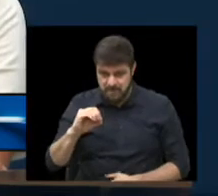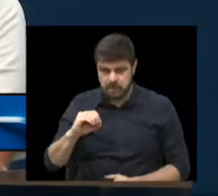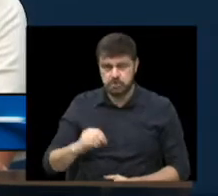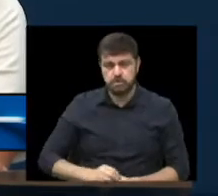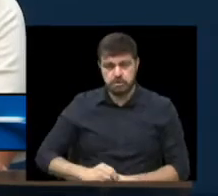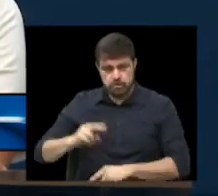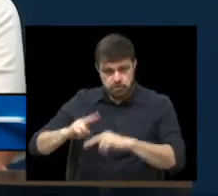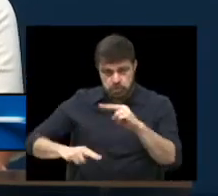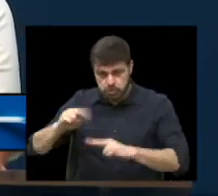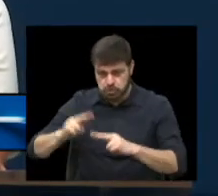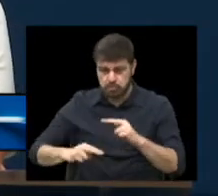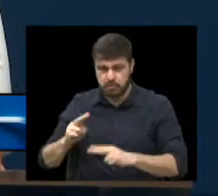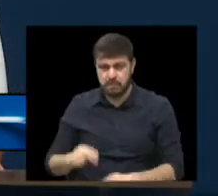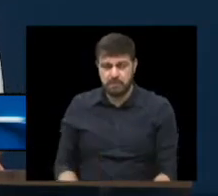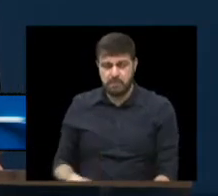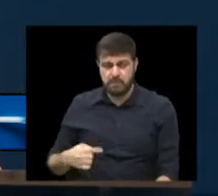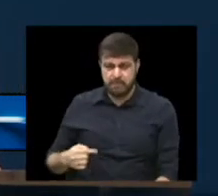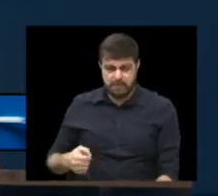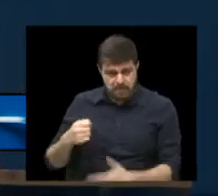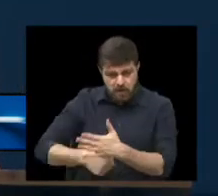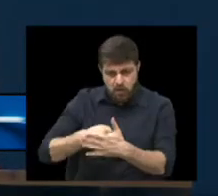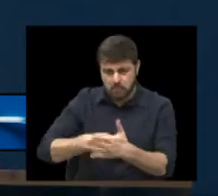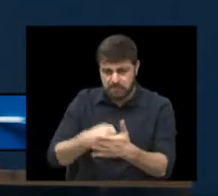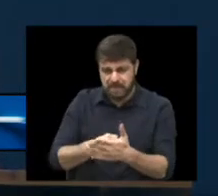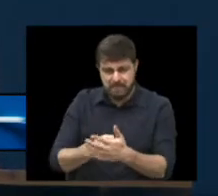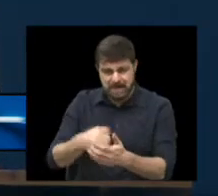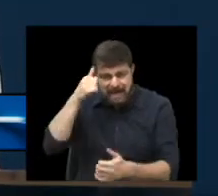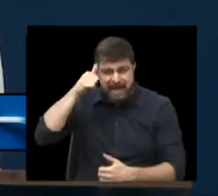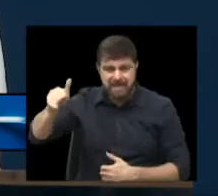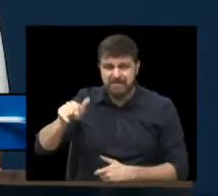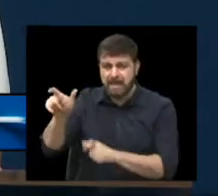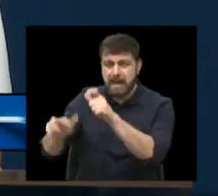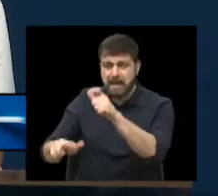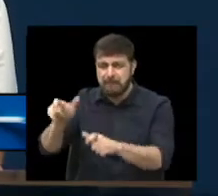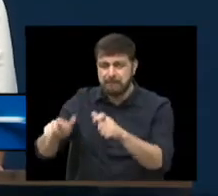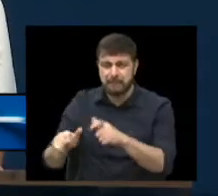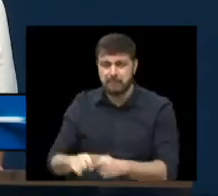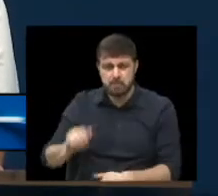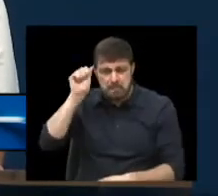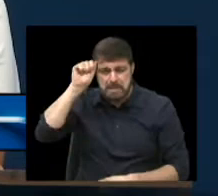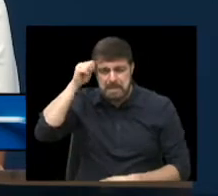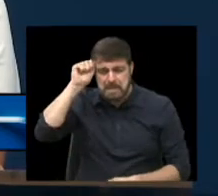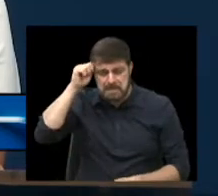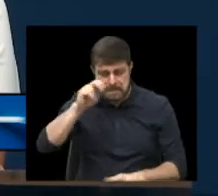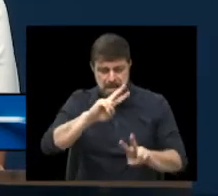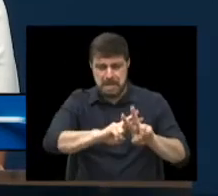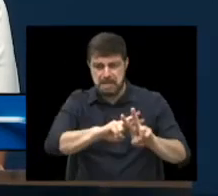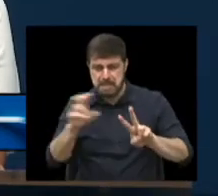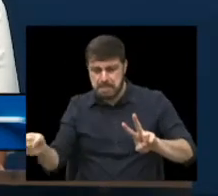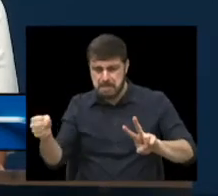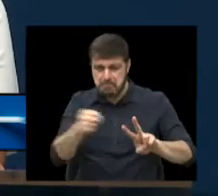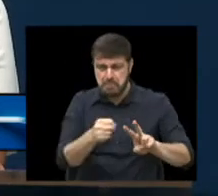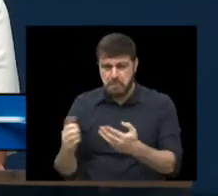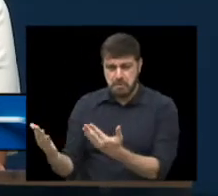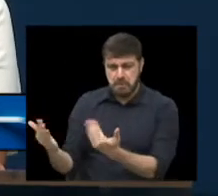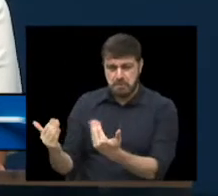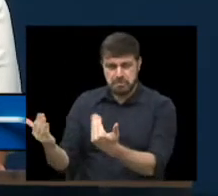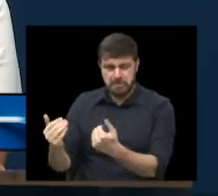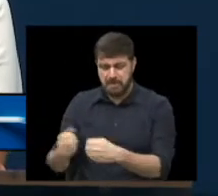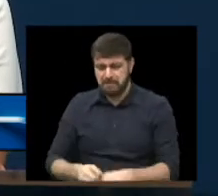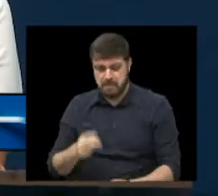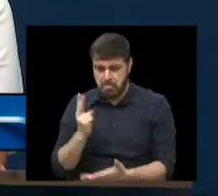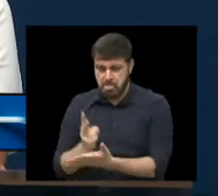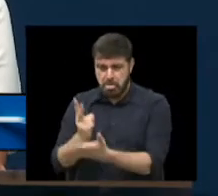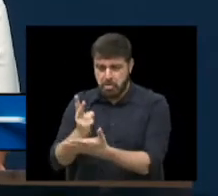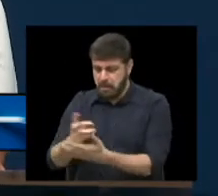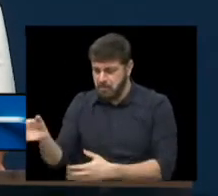o encarceramento da juventude negra. Isso é importante porque o Brasil vive um fenômeno que é o encarceramento em massa.